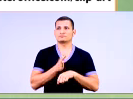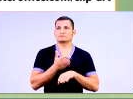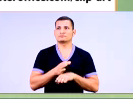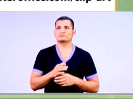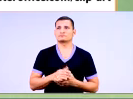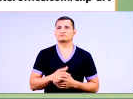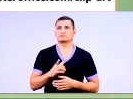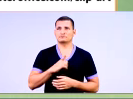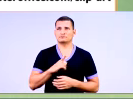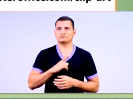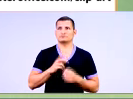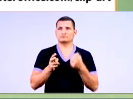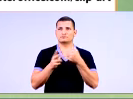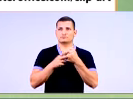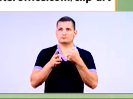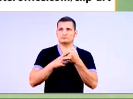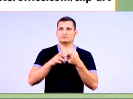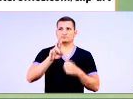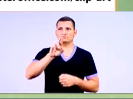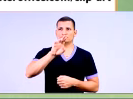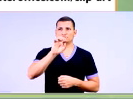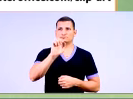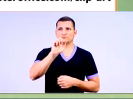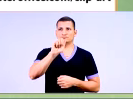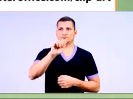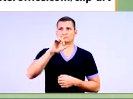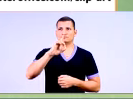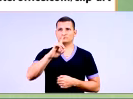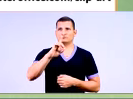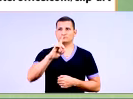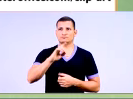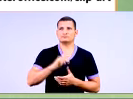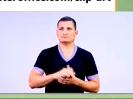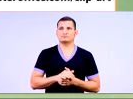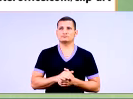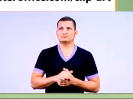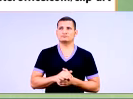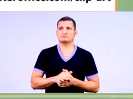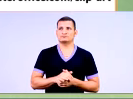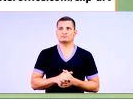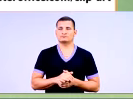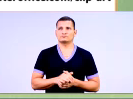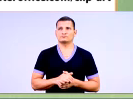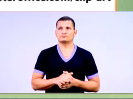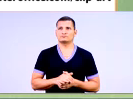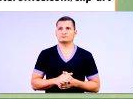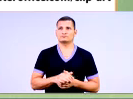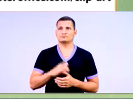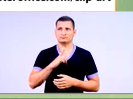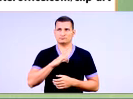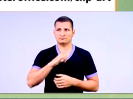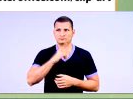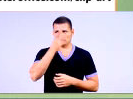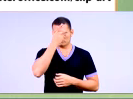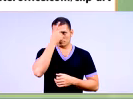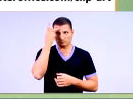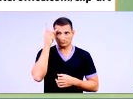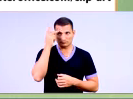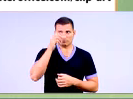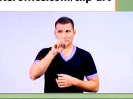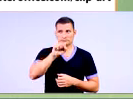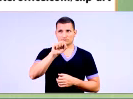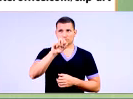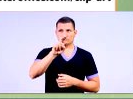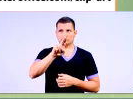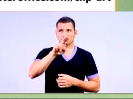traz o verbo read. E nós temos aqui o sujeito my